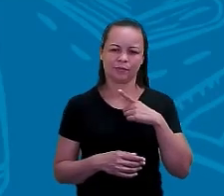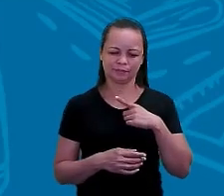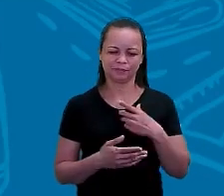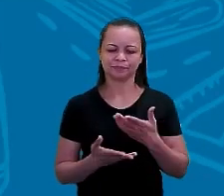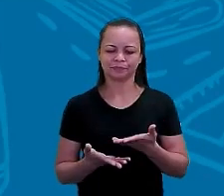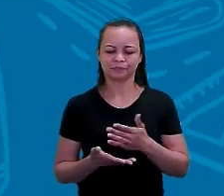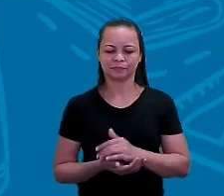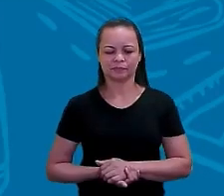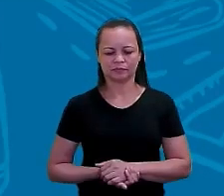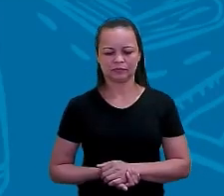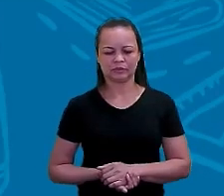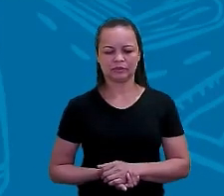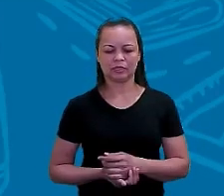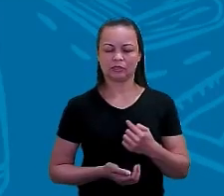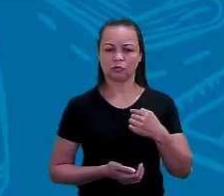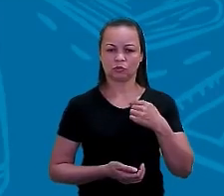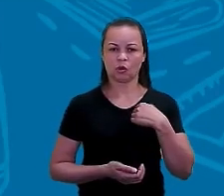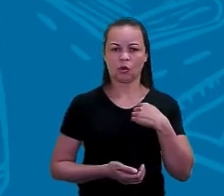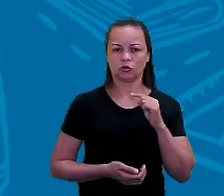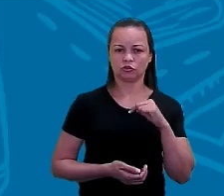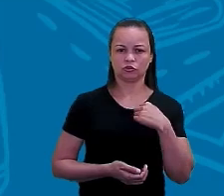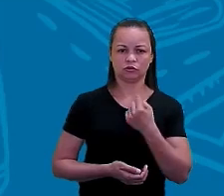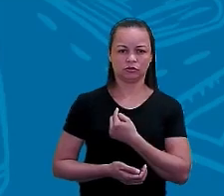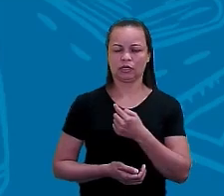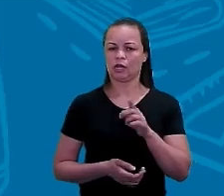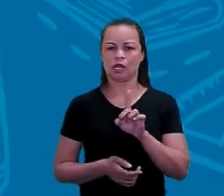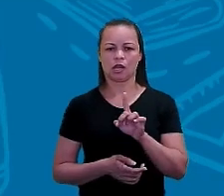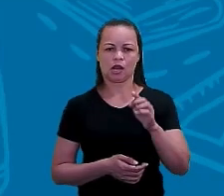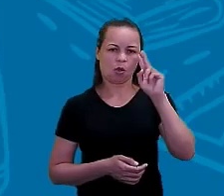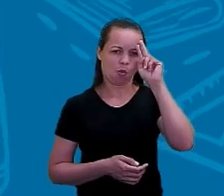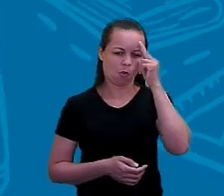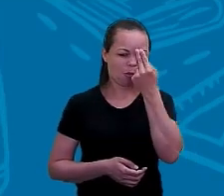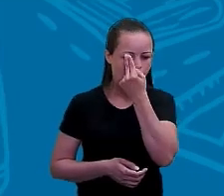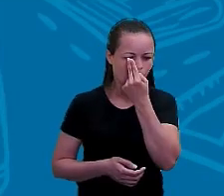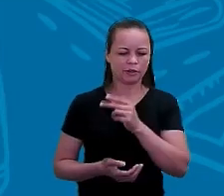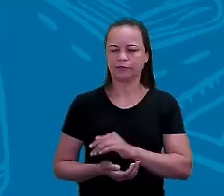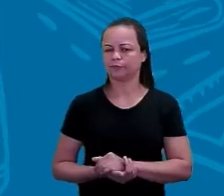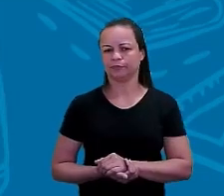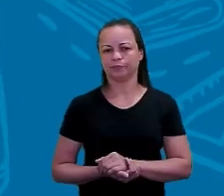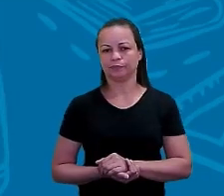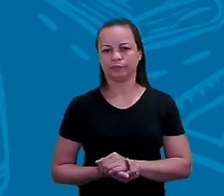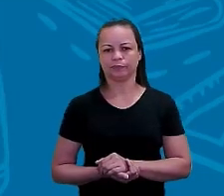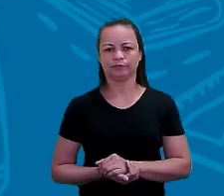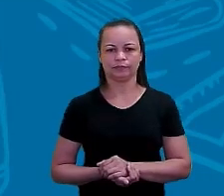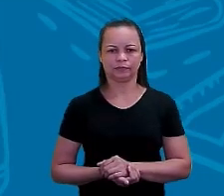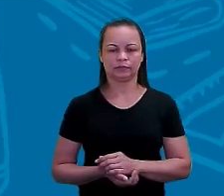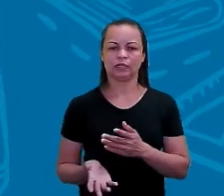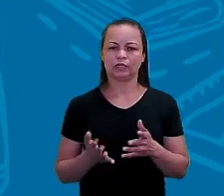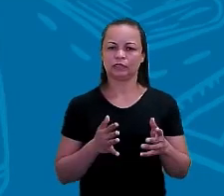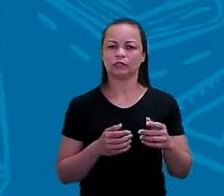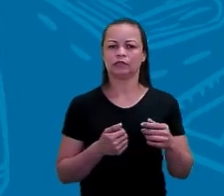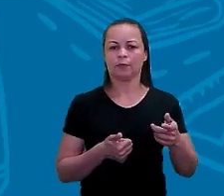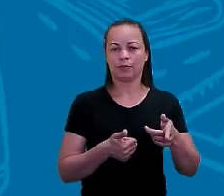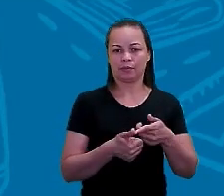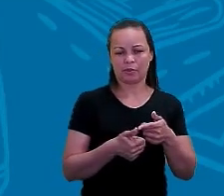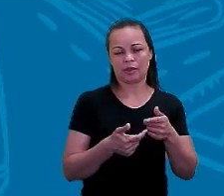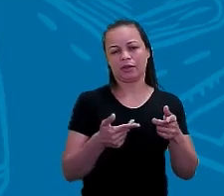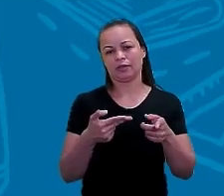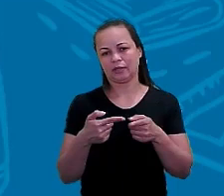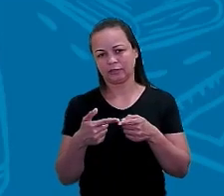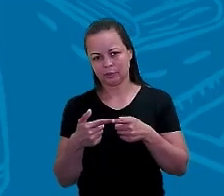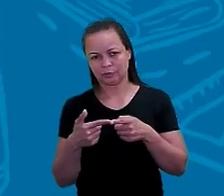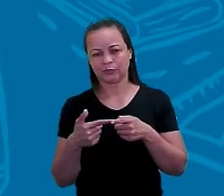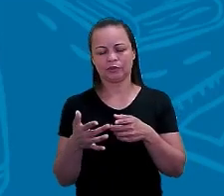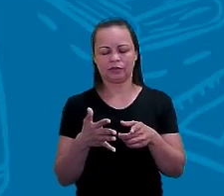did not take an Uber. Or, I didn't take an Uber. Eu não peguei um Uber, tanto na primeira como na